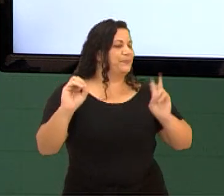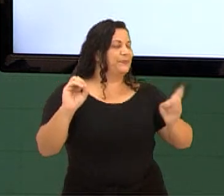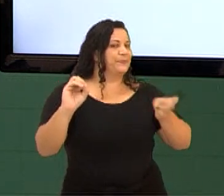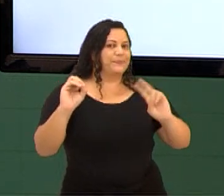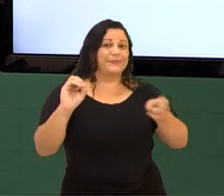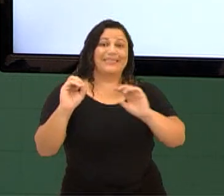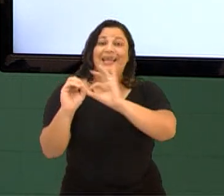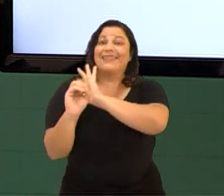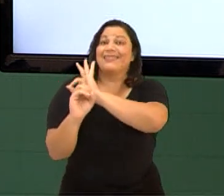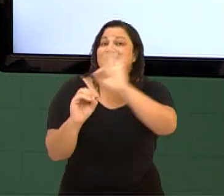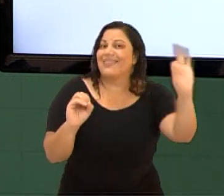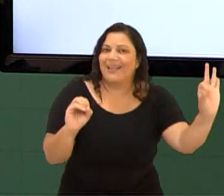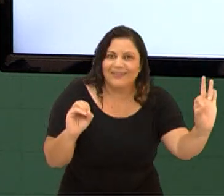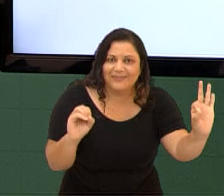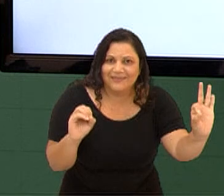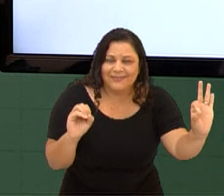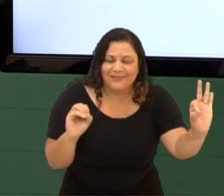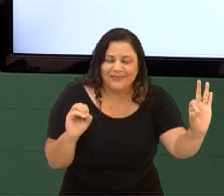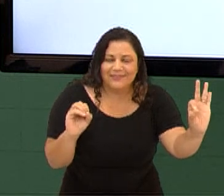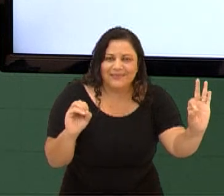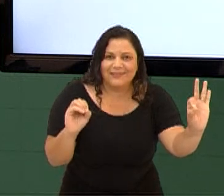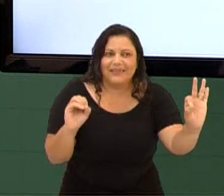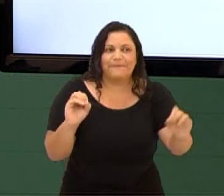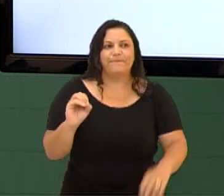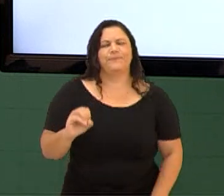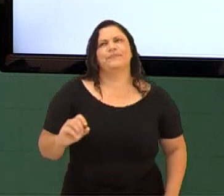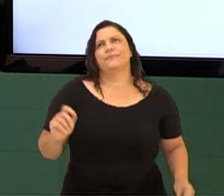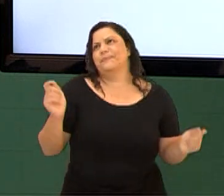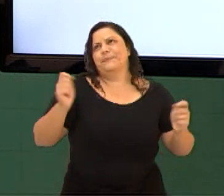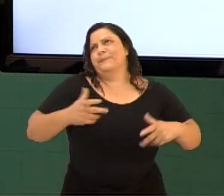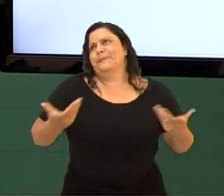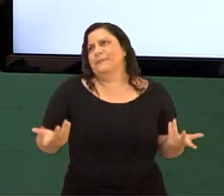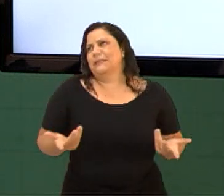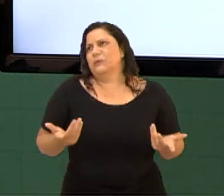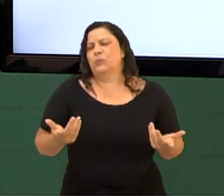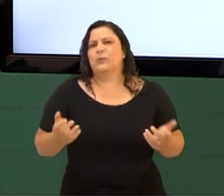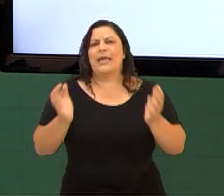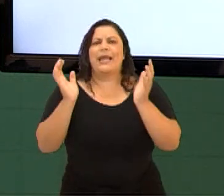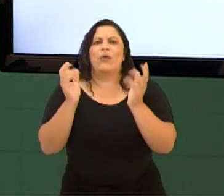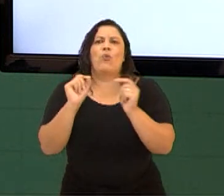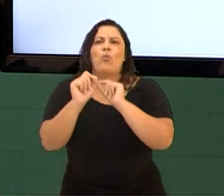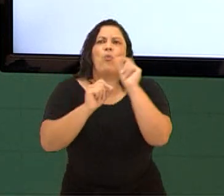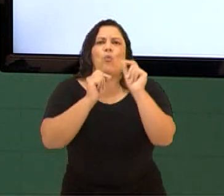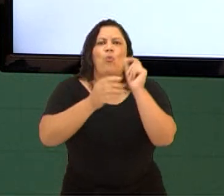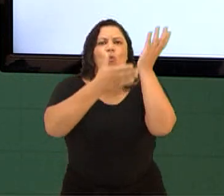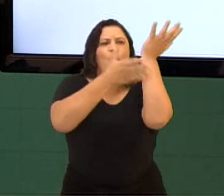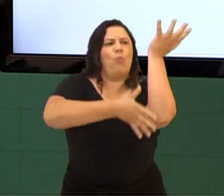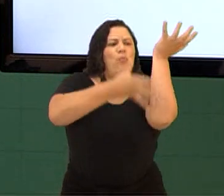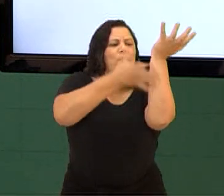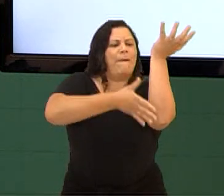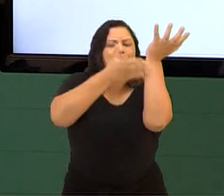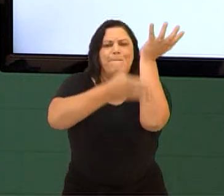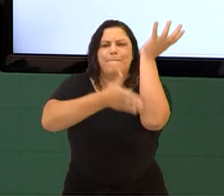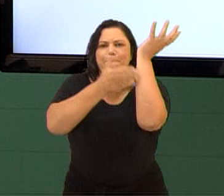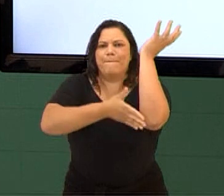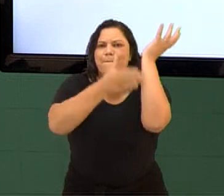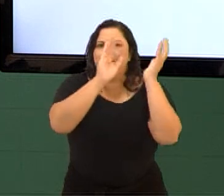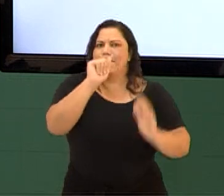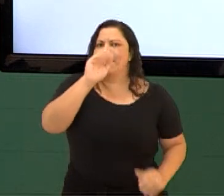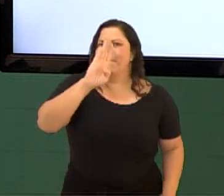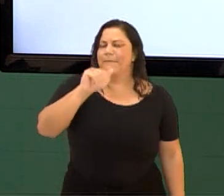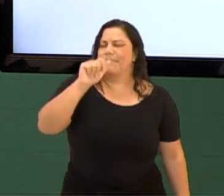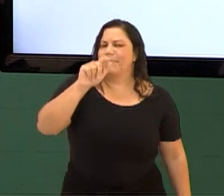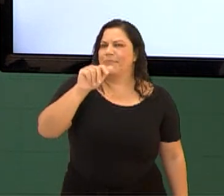representa nada. Eu posso dizer assim, ó, um abacaxi vezes zero é um abacaxi? Não, significa que eu